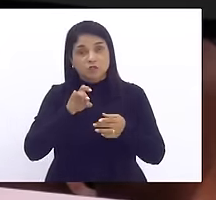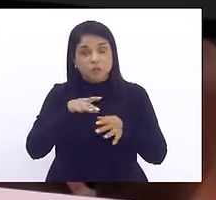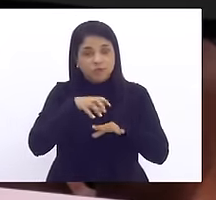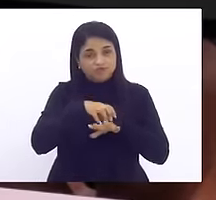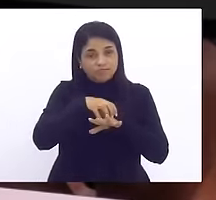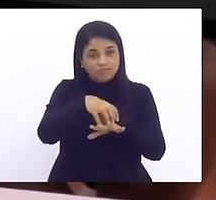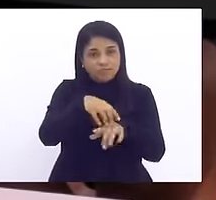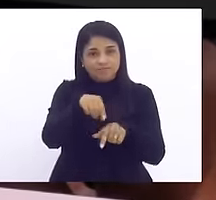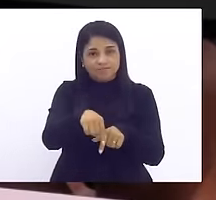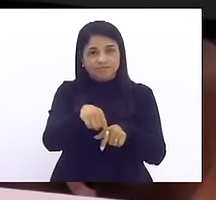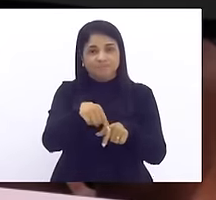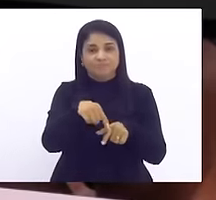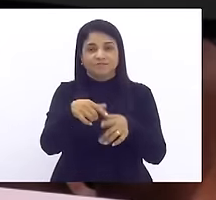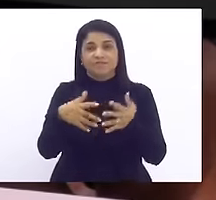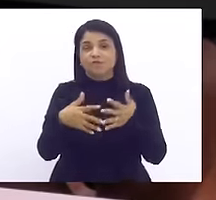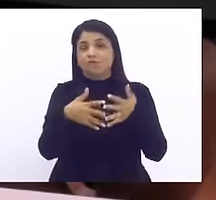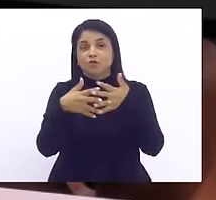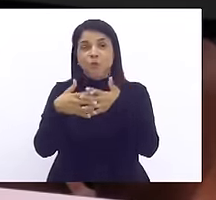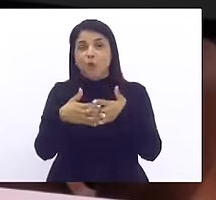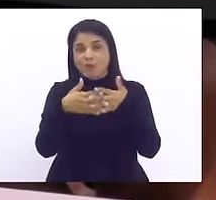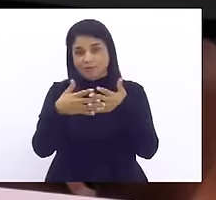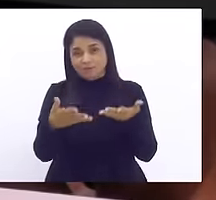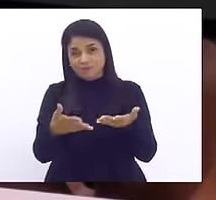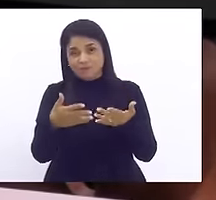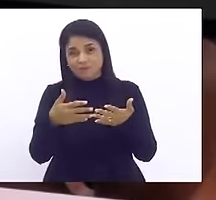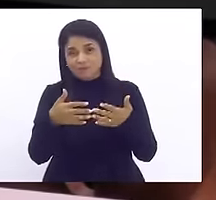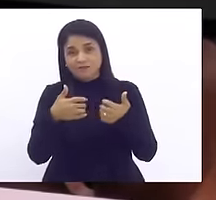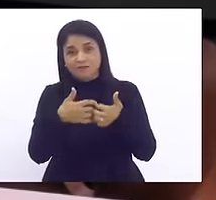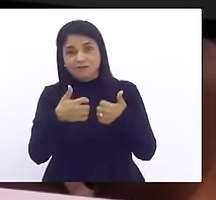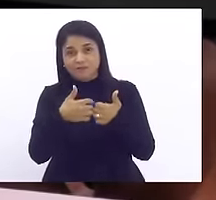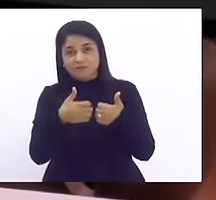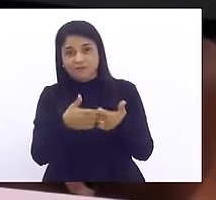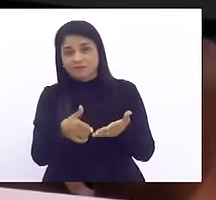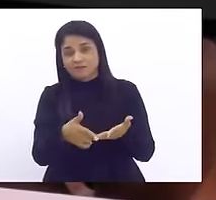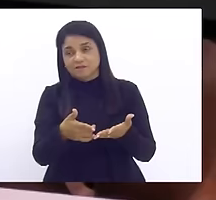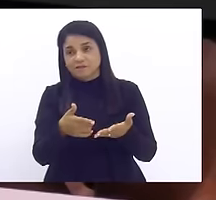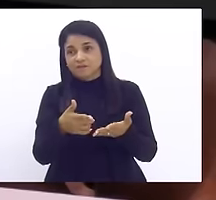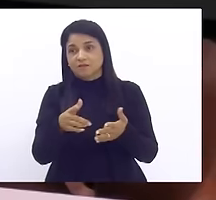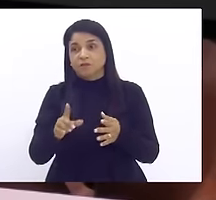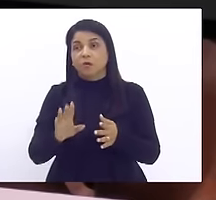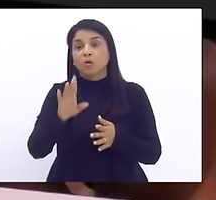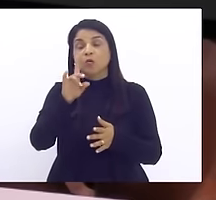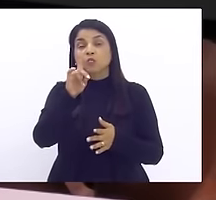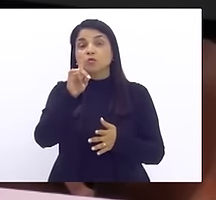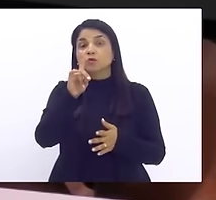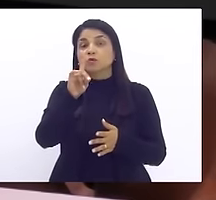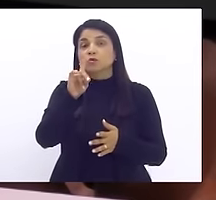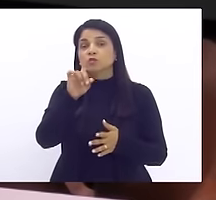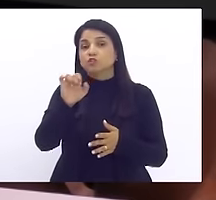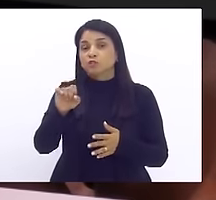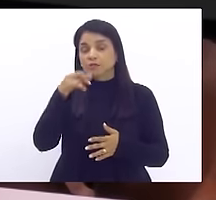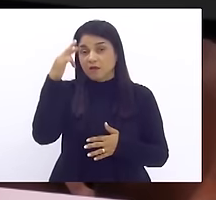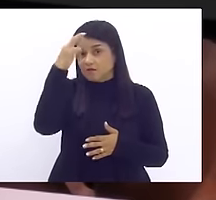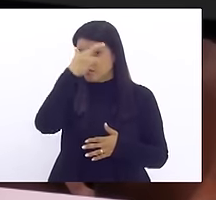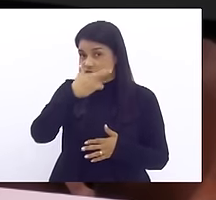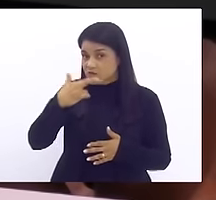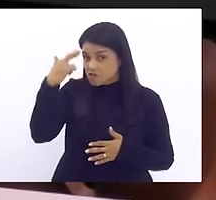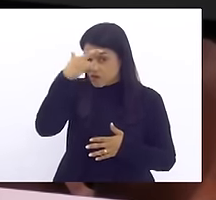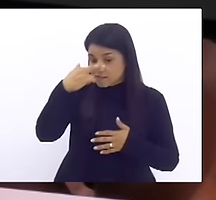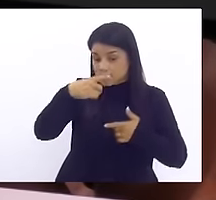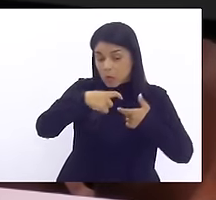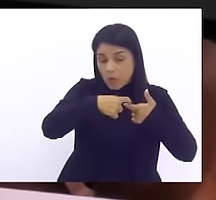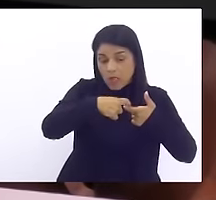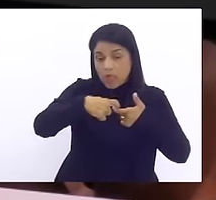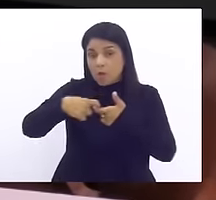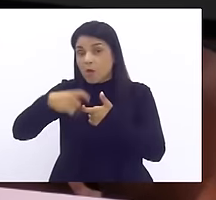ilegal de passageiro dentro por que que o Detran reboque no dia que a gente tá fazendo fiscalização eu vou responder ao Senhor e vou responder